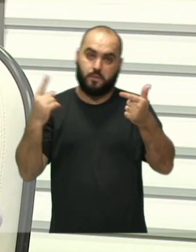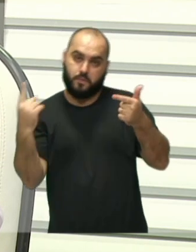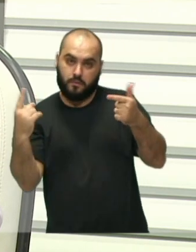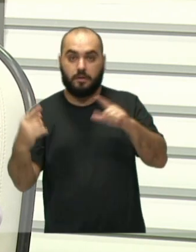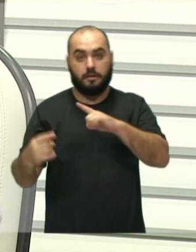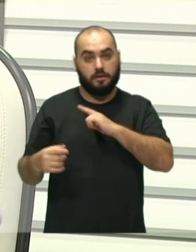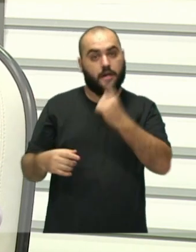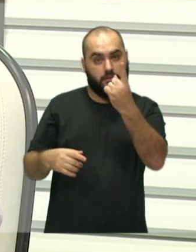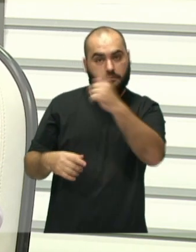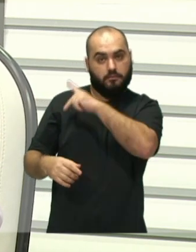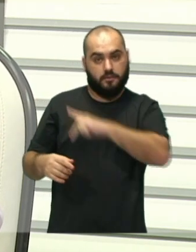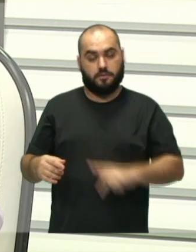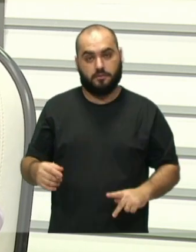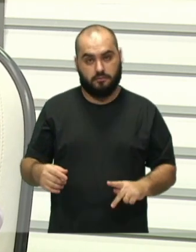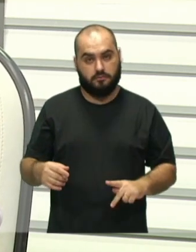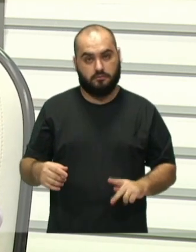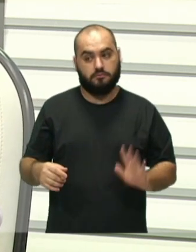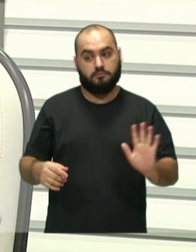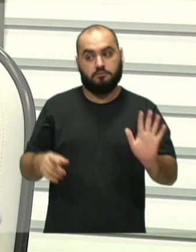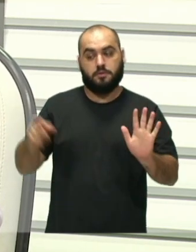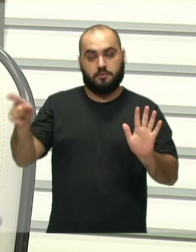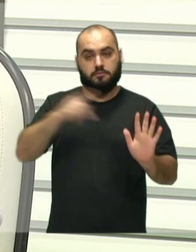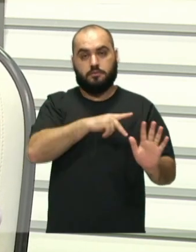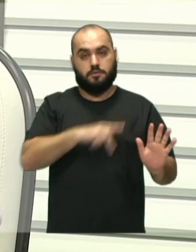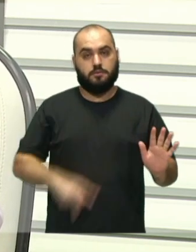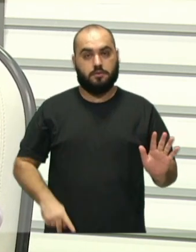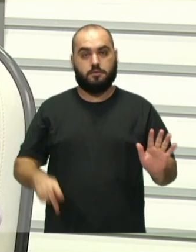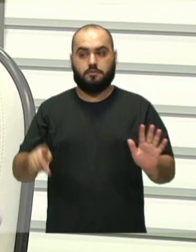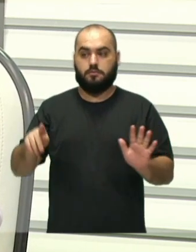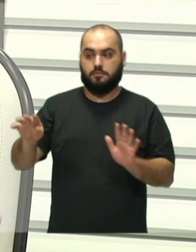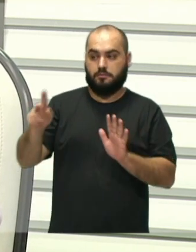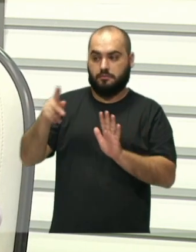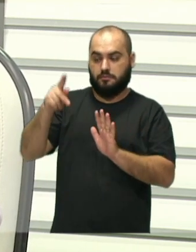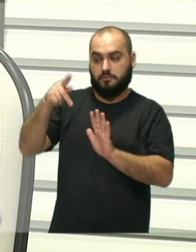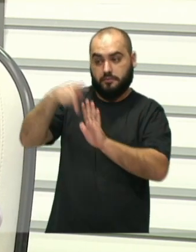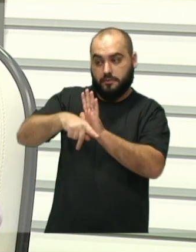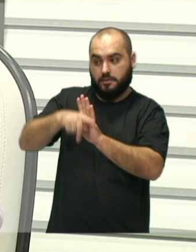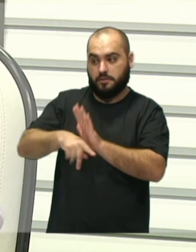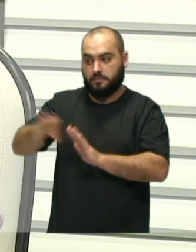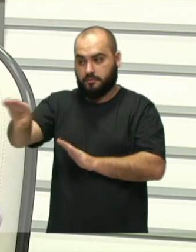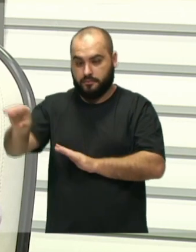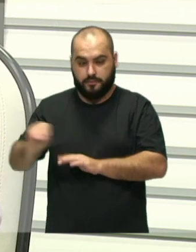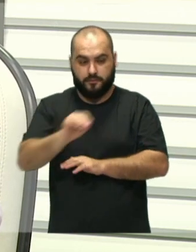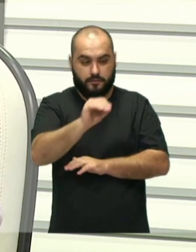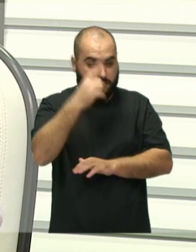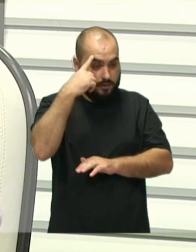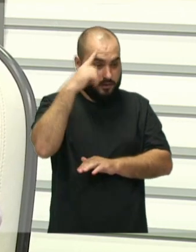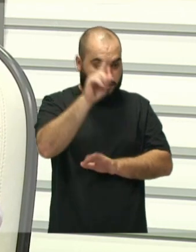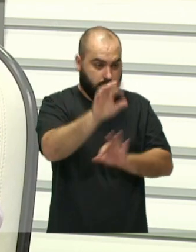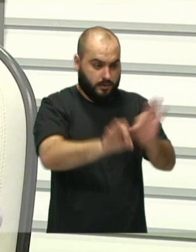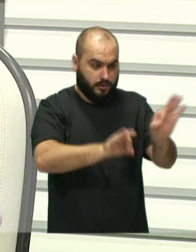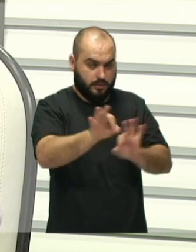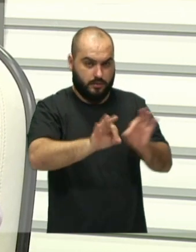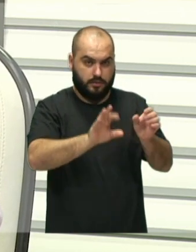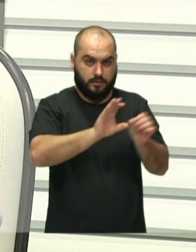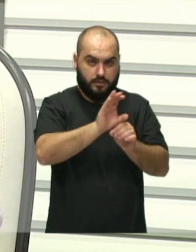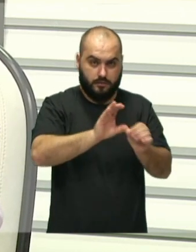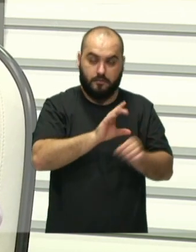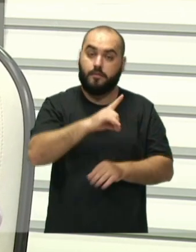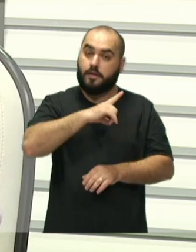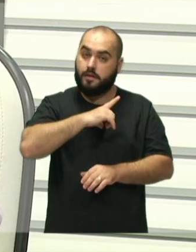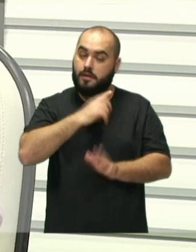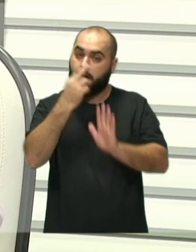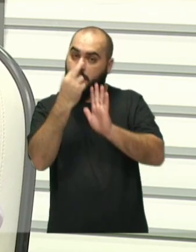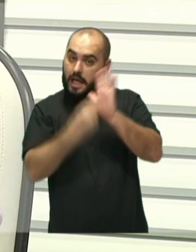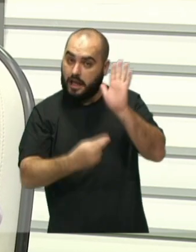uma presidência EA presidência ela pauta os projetos a camisa o dia da sessão das comissões a um relator